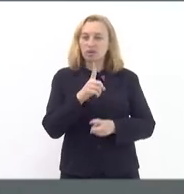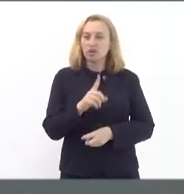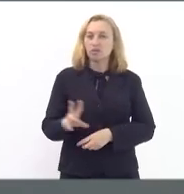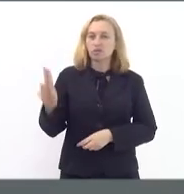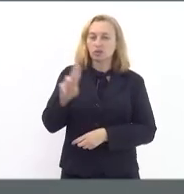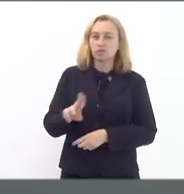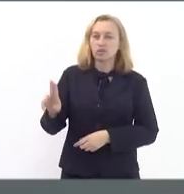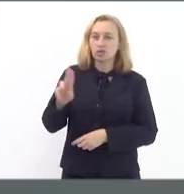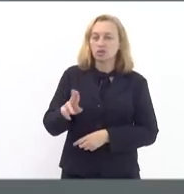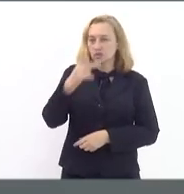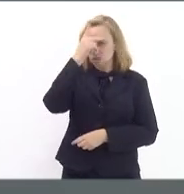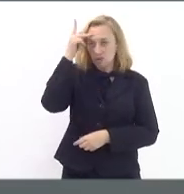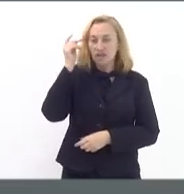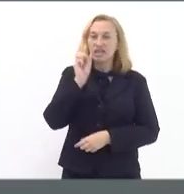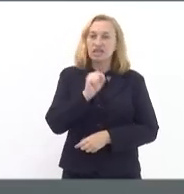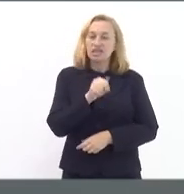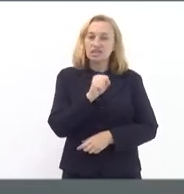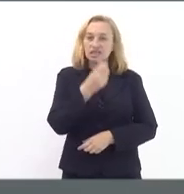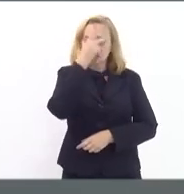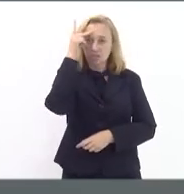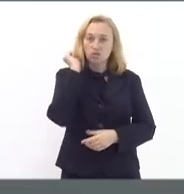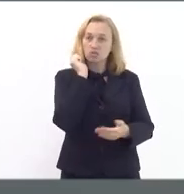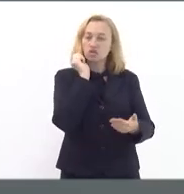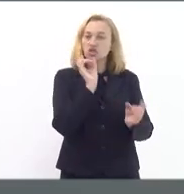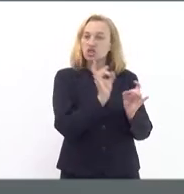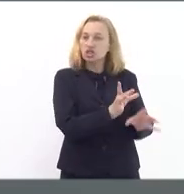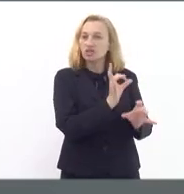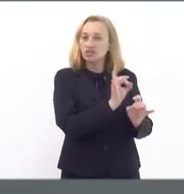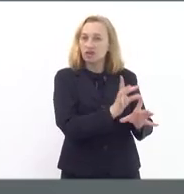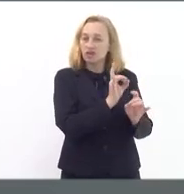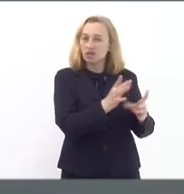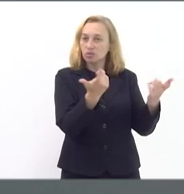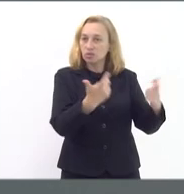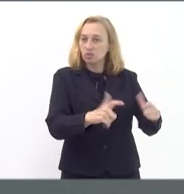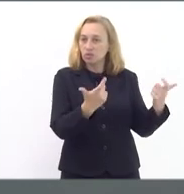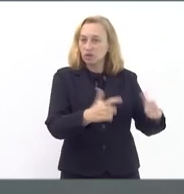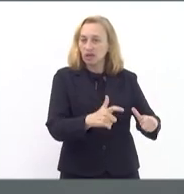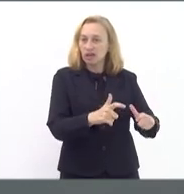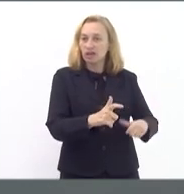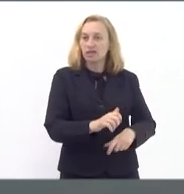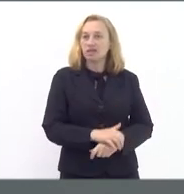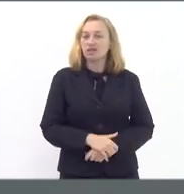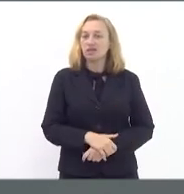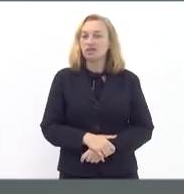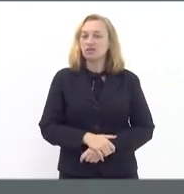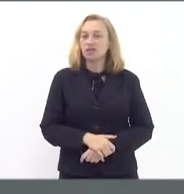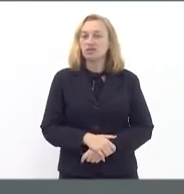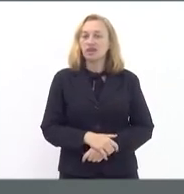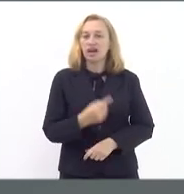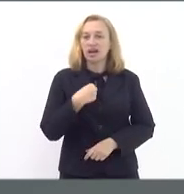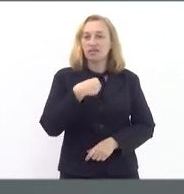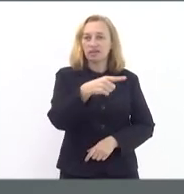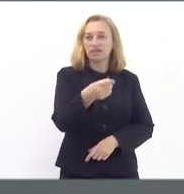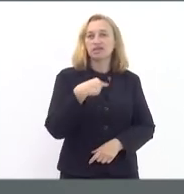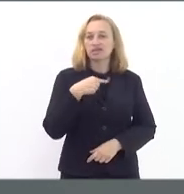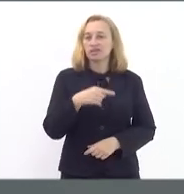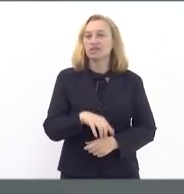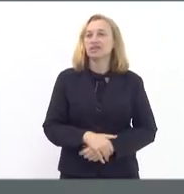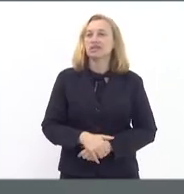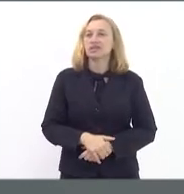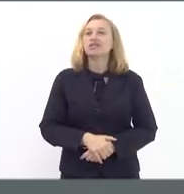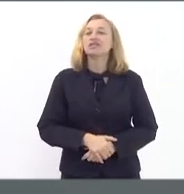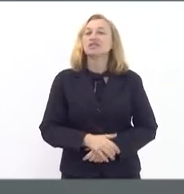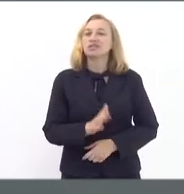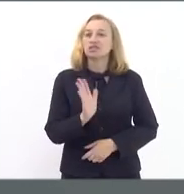são de ambulantes que seu cu quando a licitações e realmente fica impraticável o cidadão e envia dentro da estação então nós já